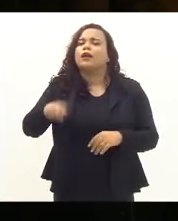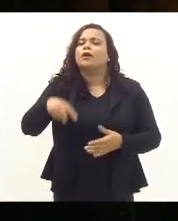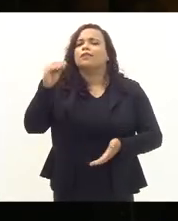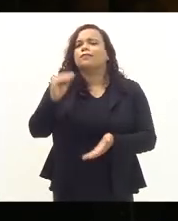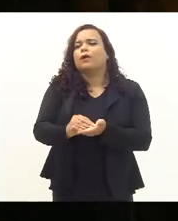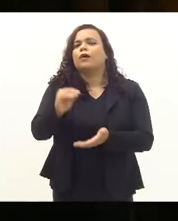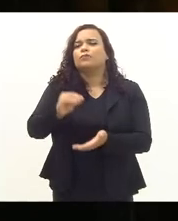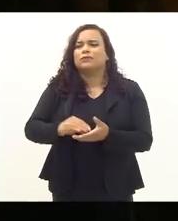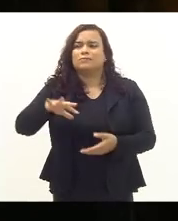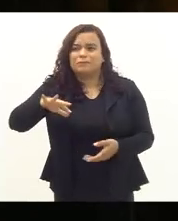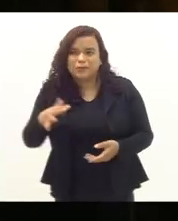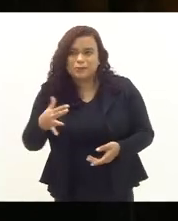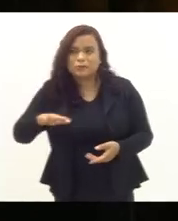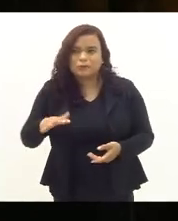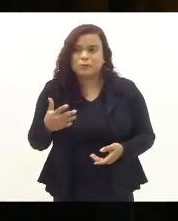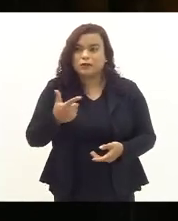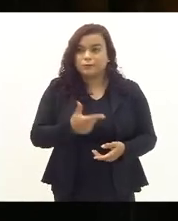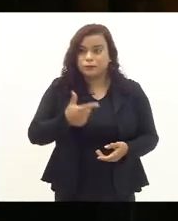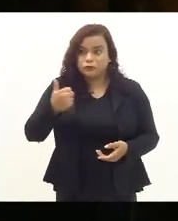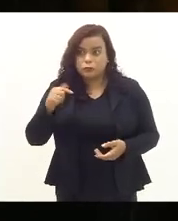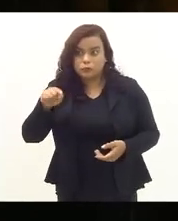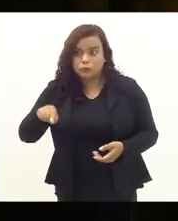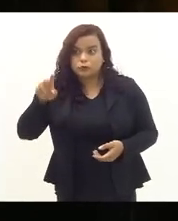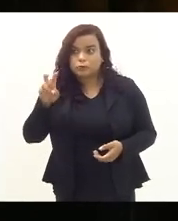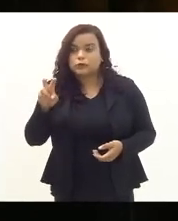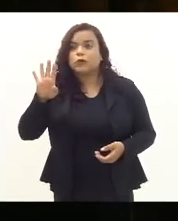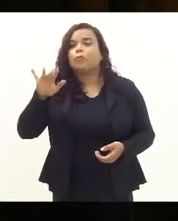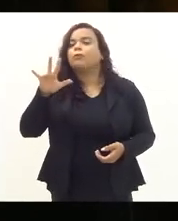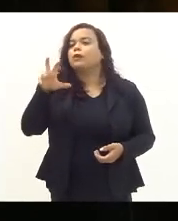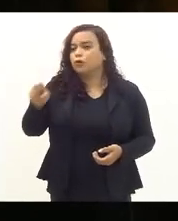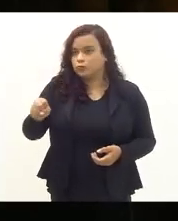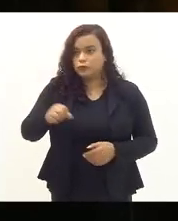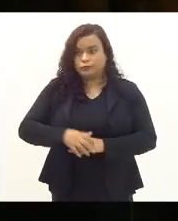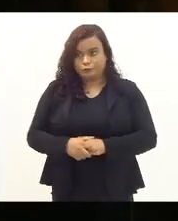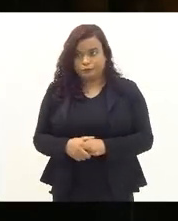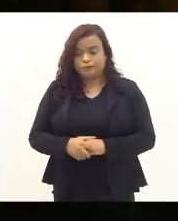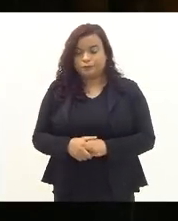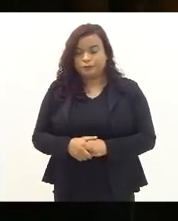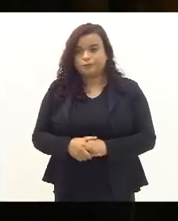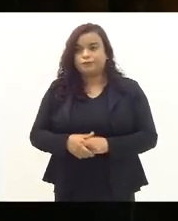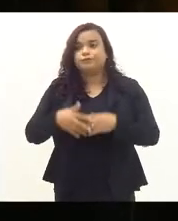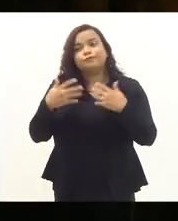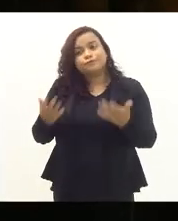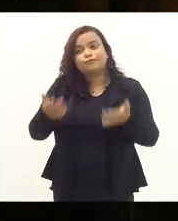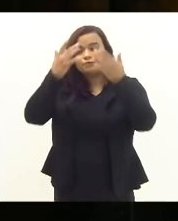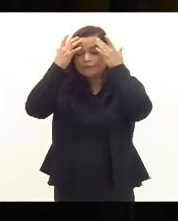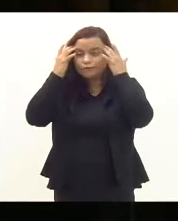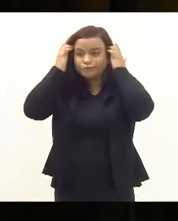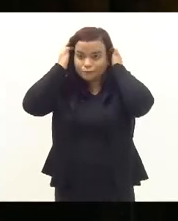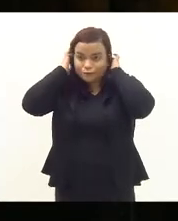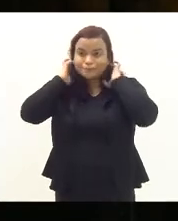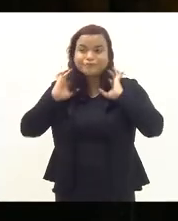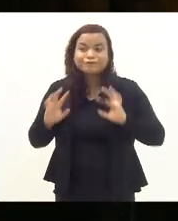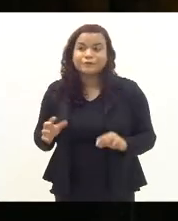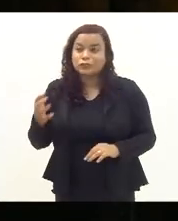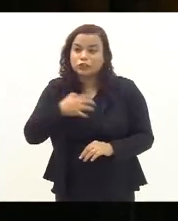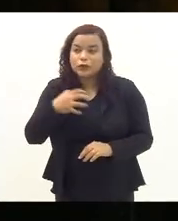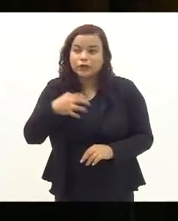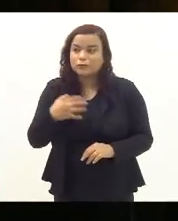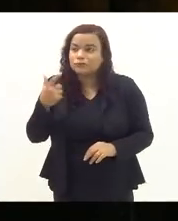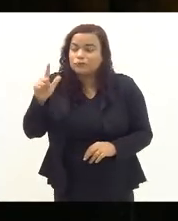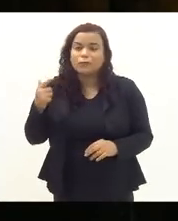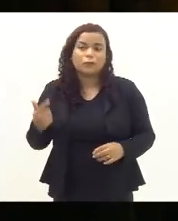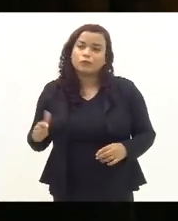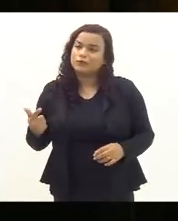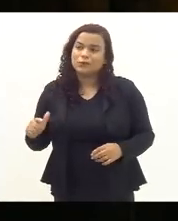de pelo menos 21. 5 bilhões e aí não tem jeito senhora presidenta